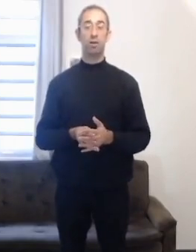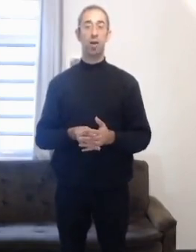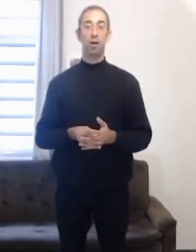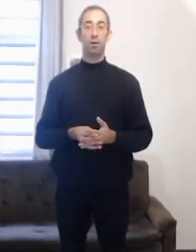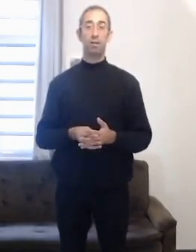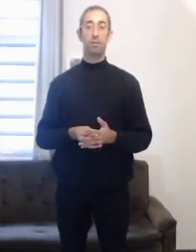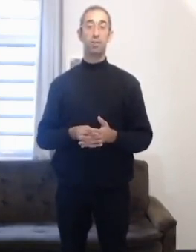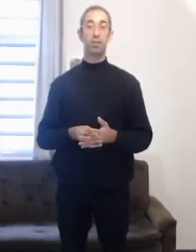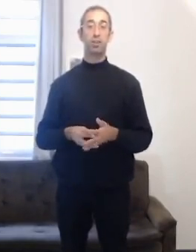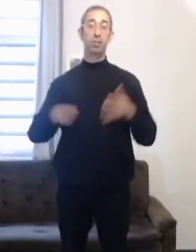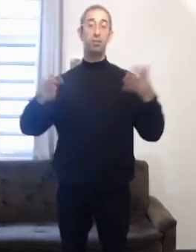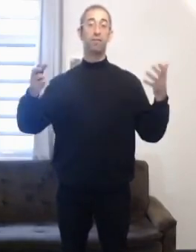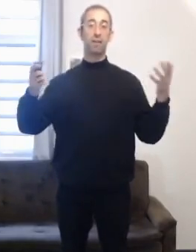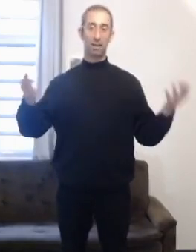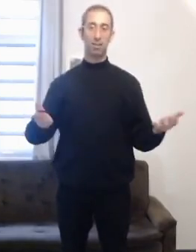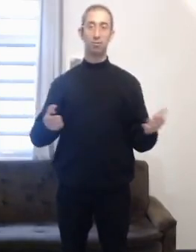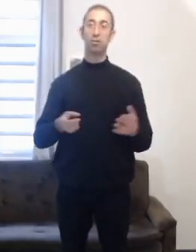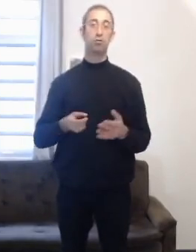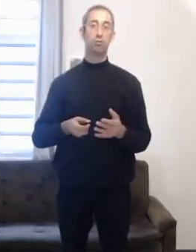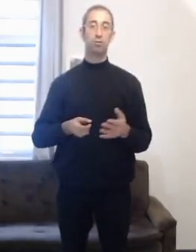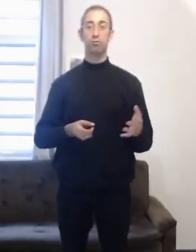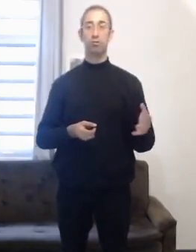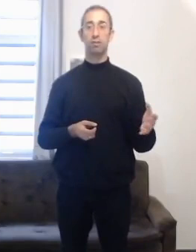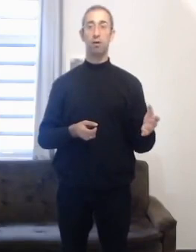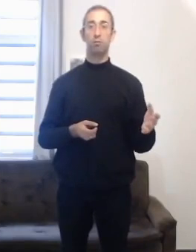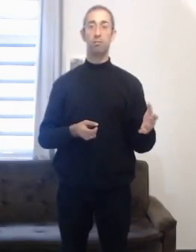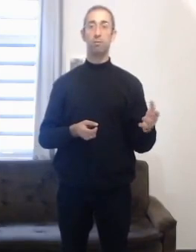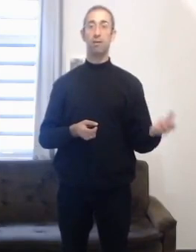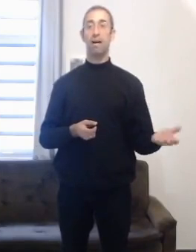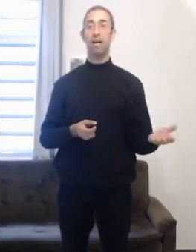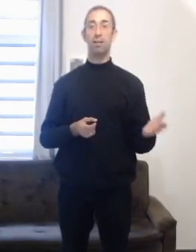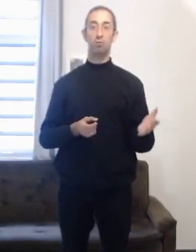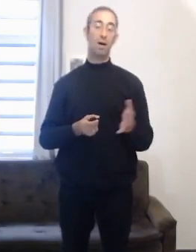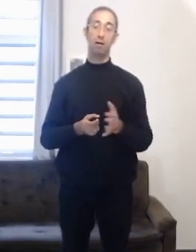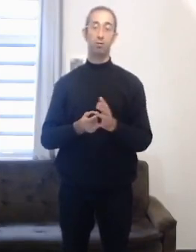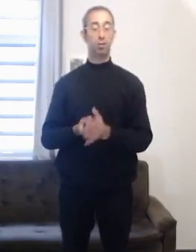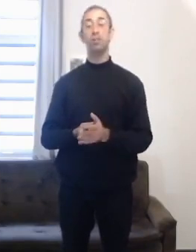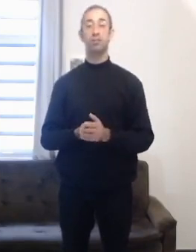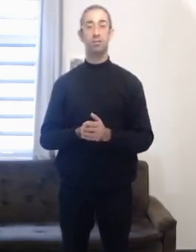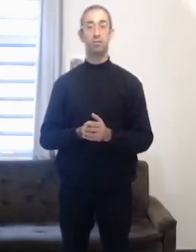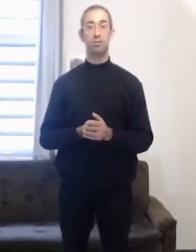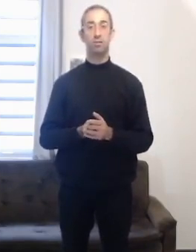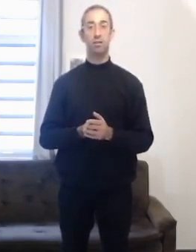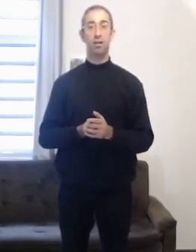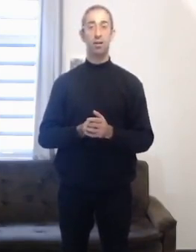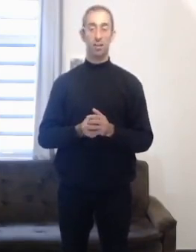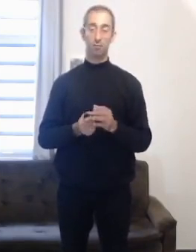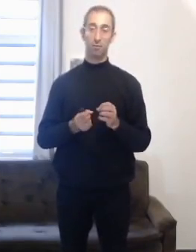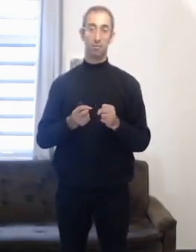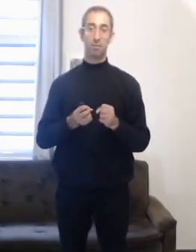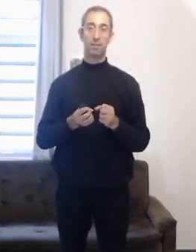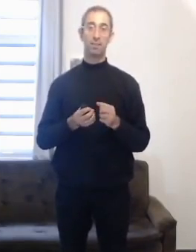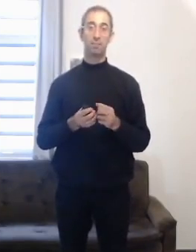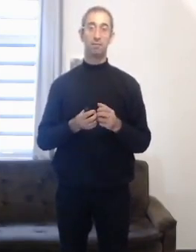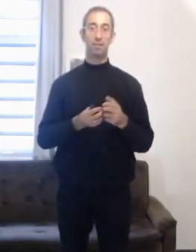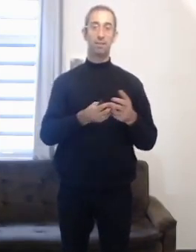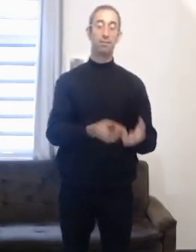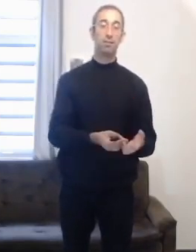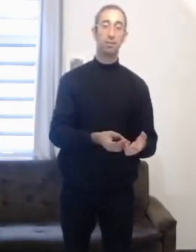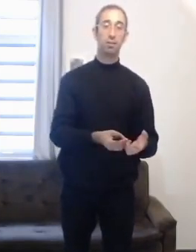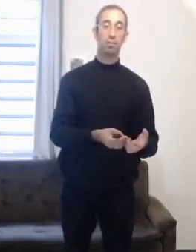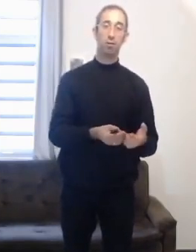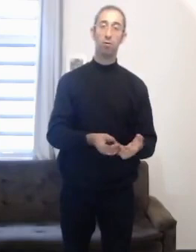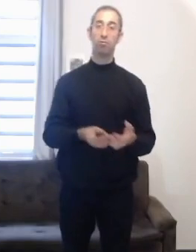estudando. Por exemplo, existe gentrificação, ou seja, exclusão social imobiliária no bairro X? E eu vou fazer minha pesquisa para